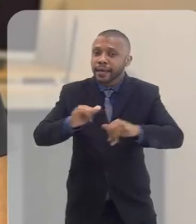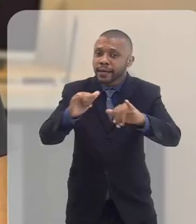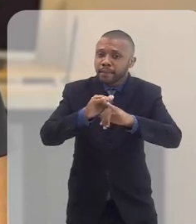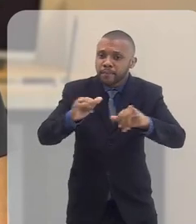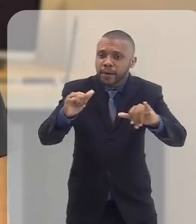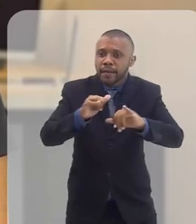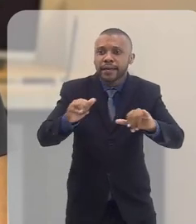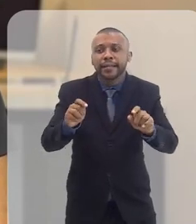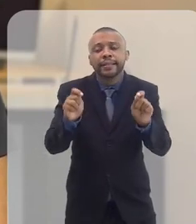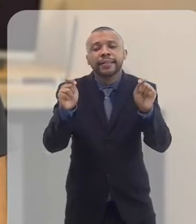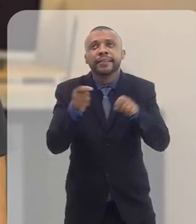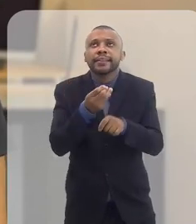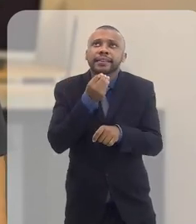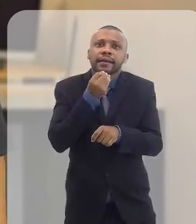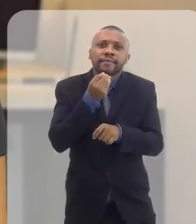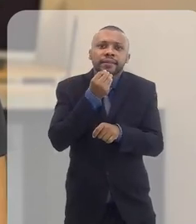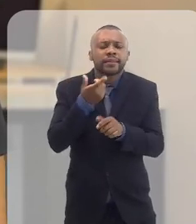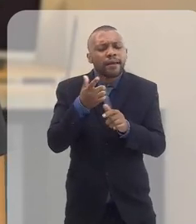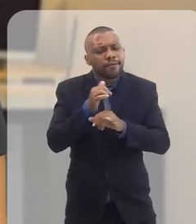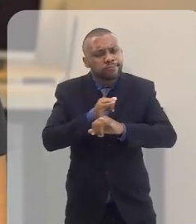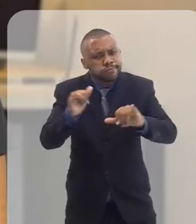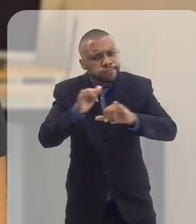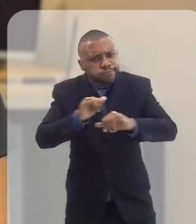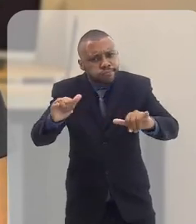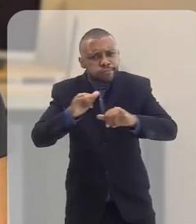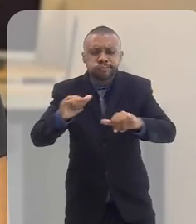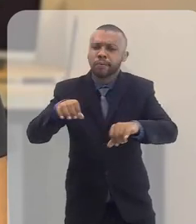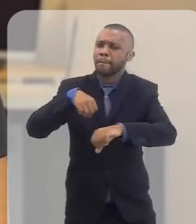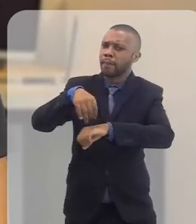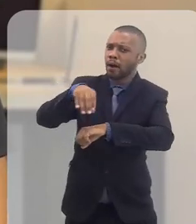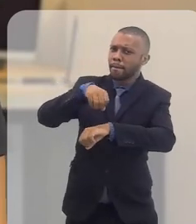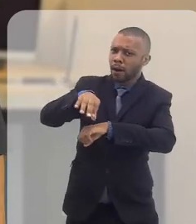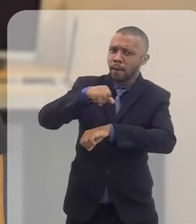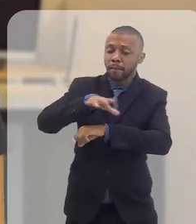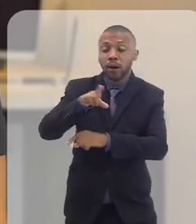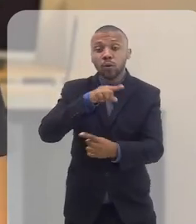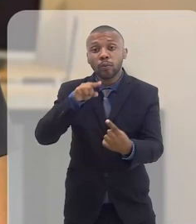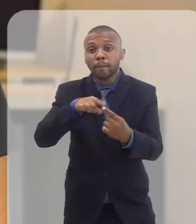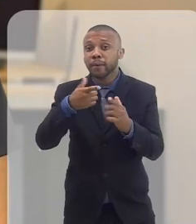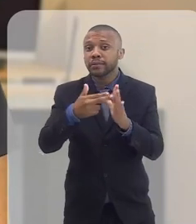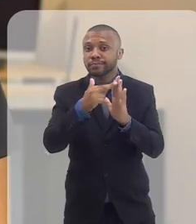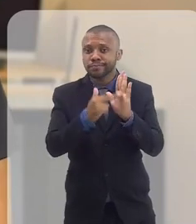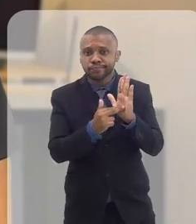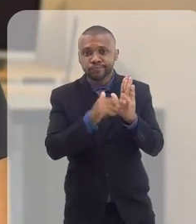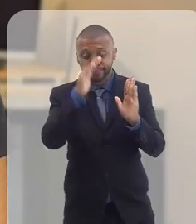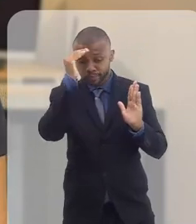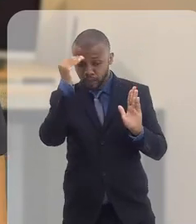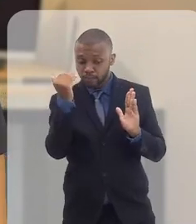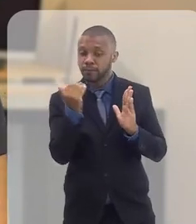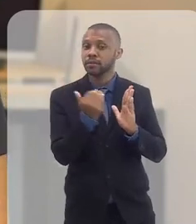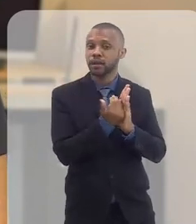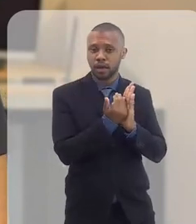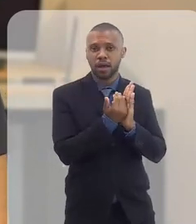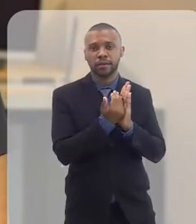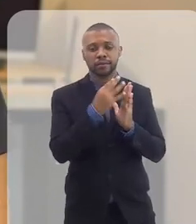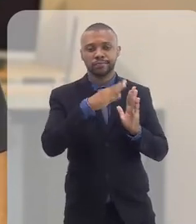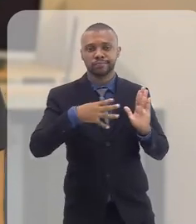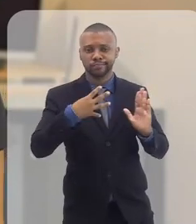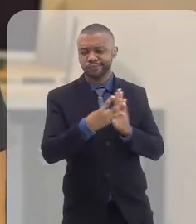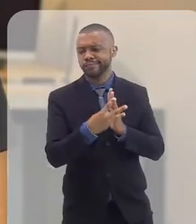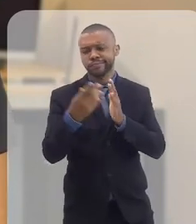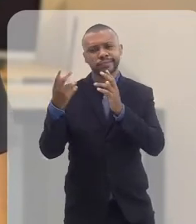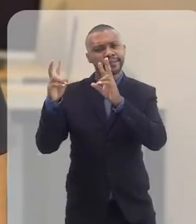essa campanha, como você disse, deveria ser intensificada para que tudo isso fosse regularizado,